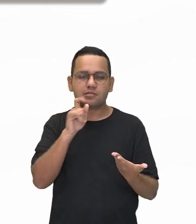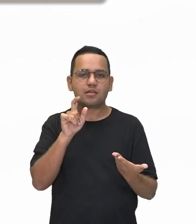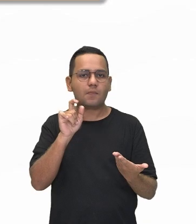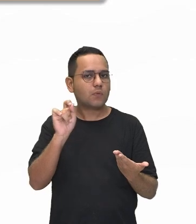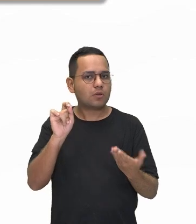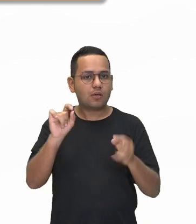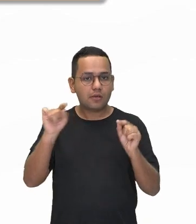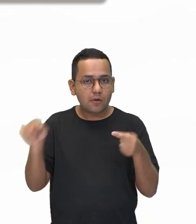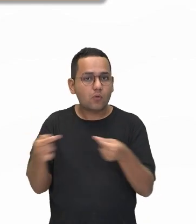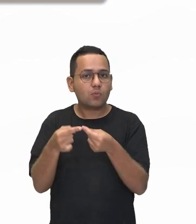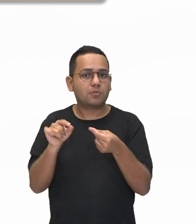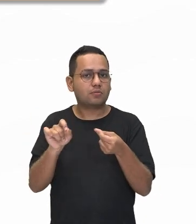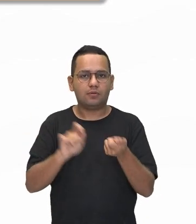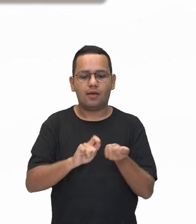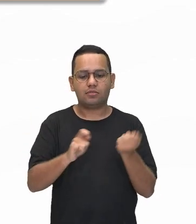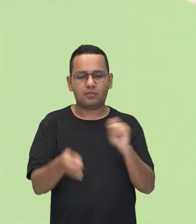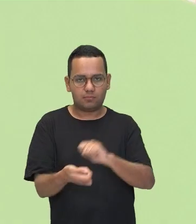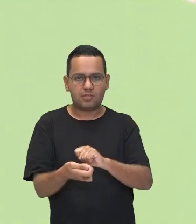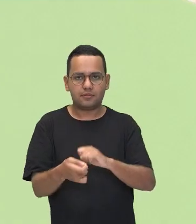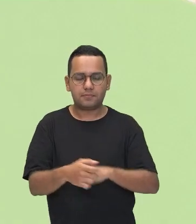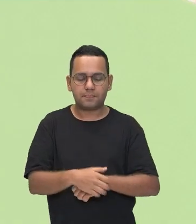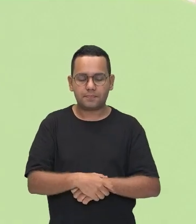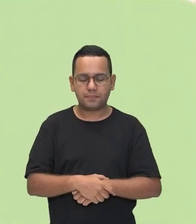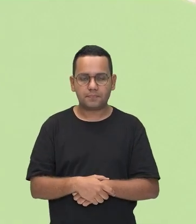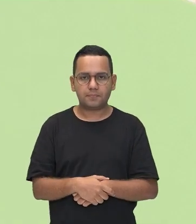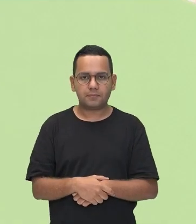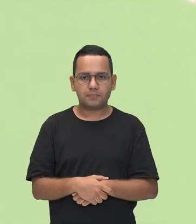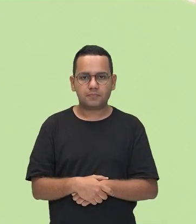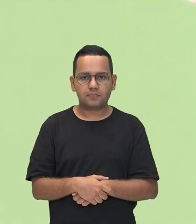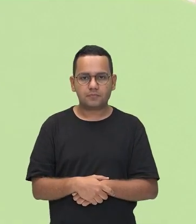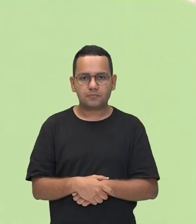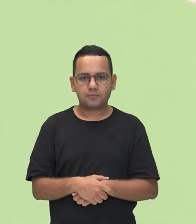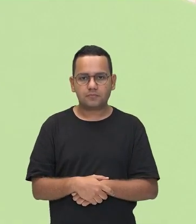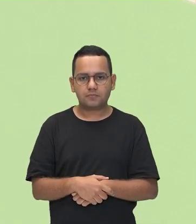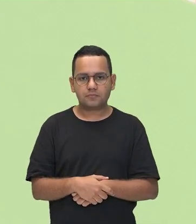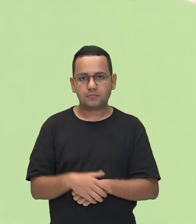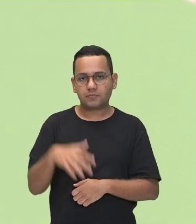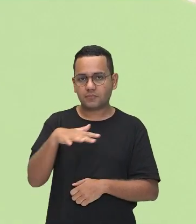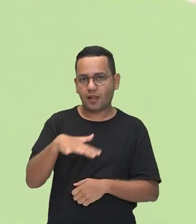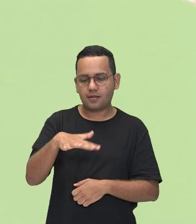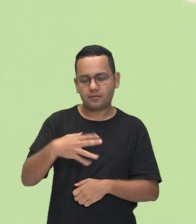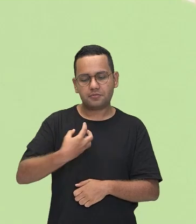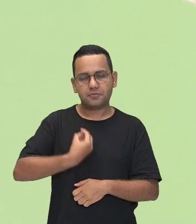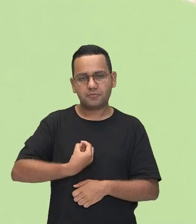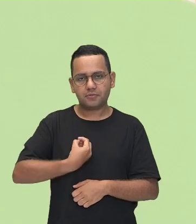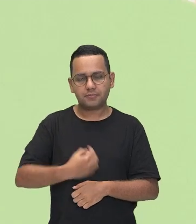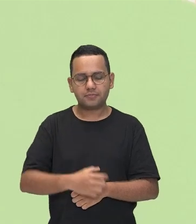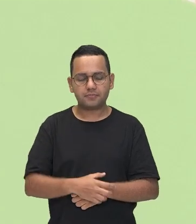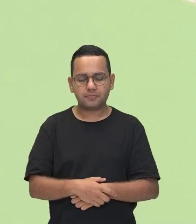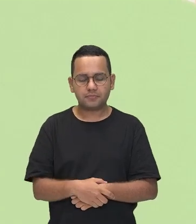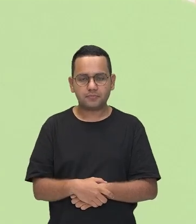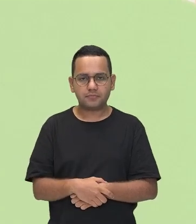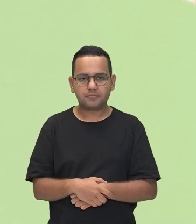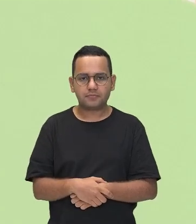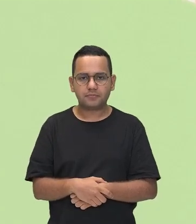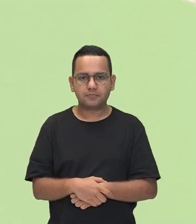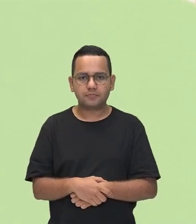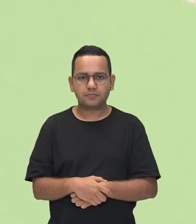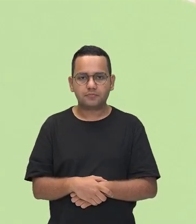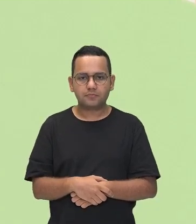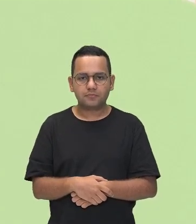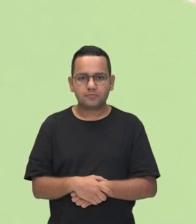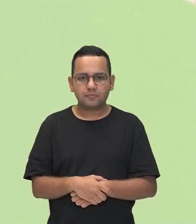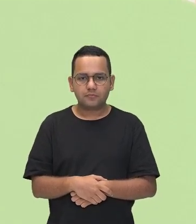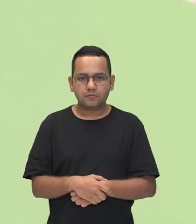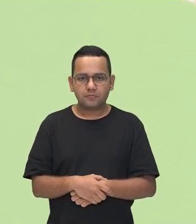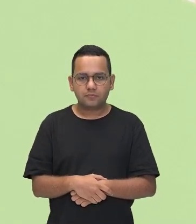citar aqui de adaptação, né, ao meio onde vivem. Tá? E